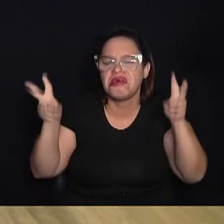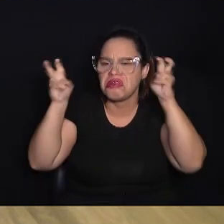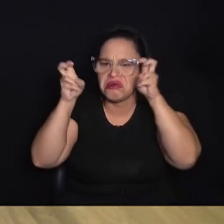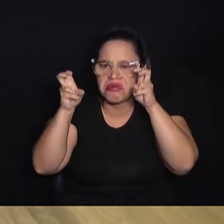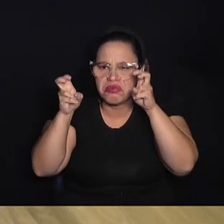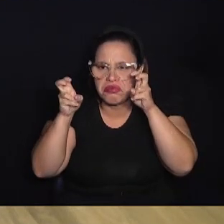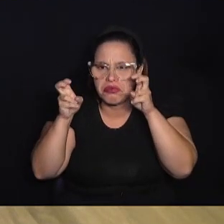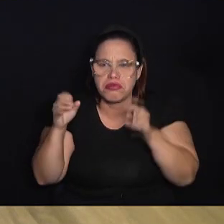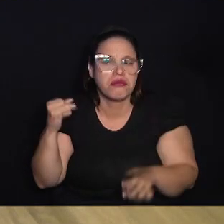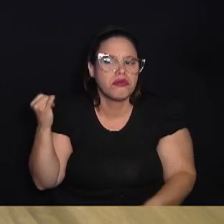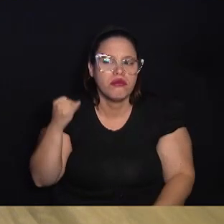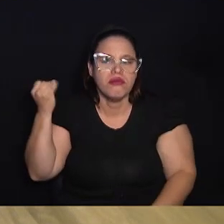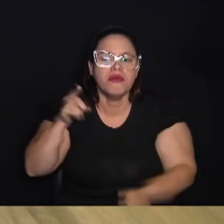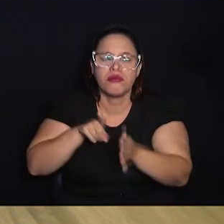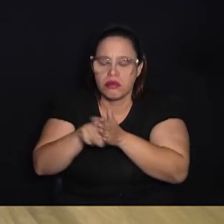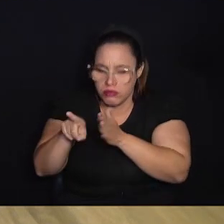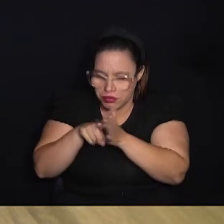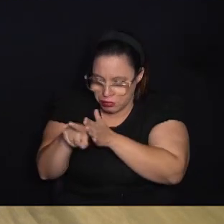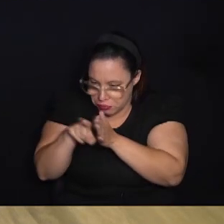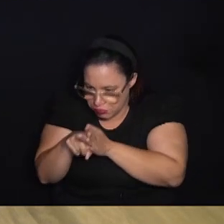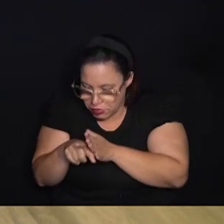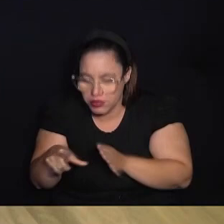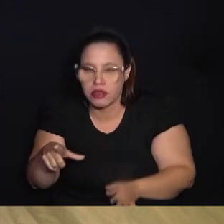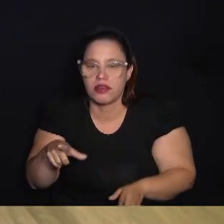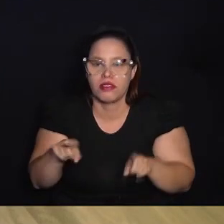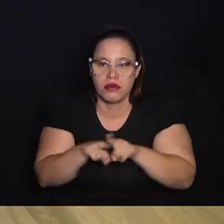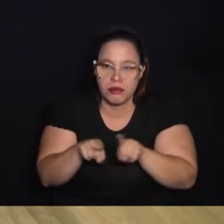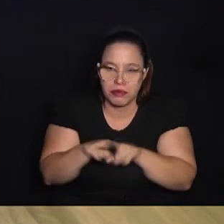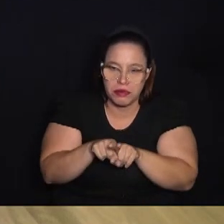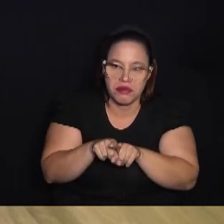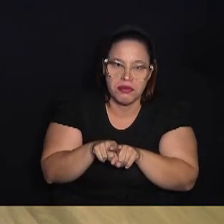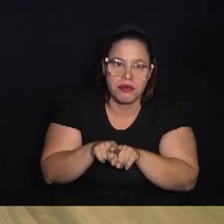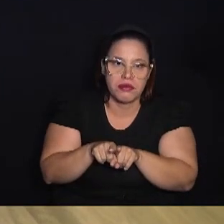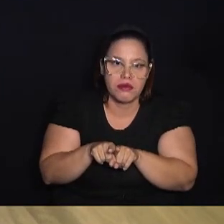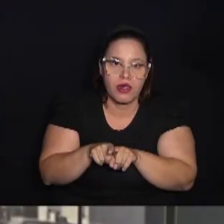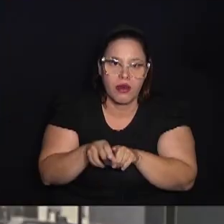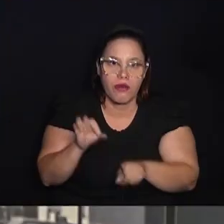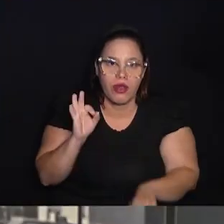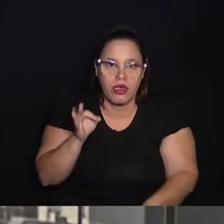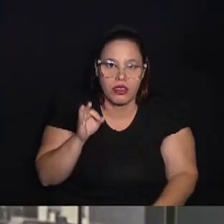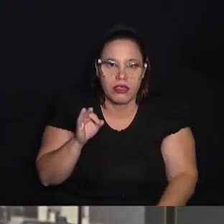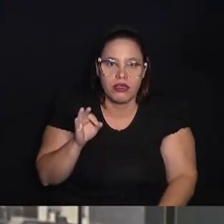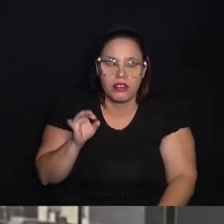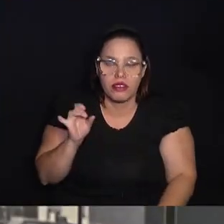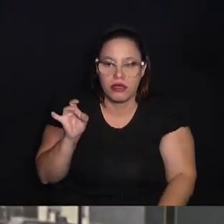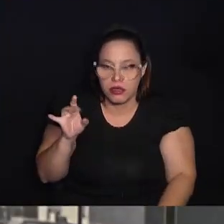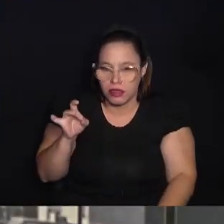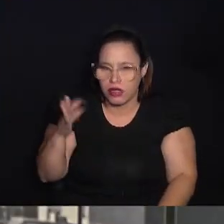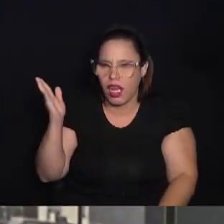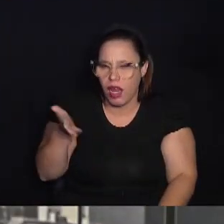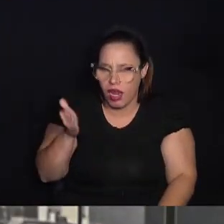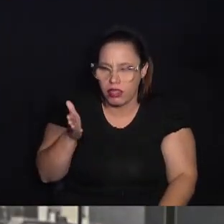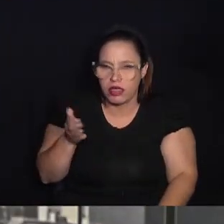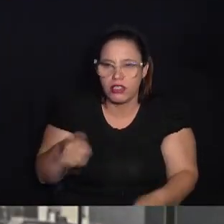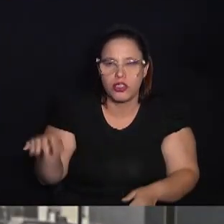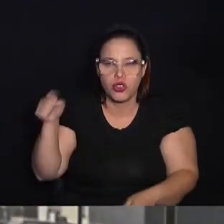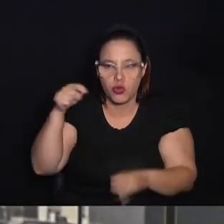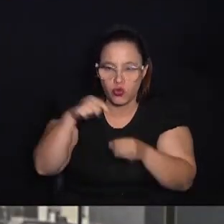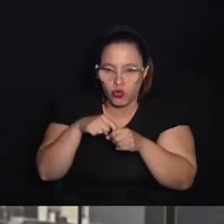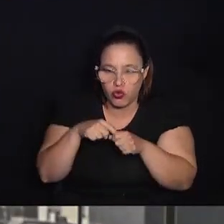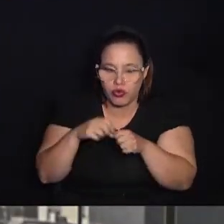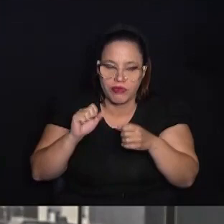tem perguntas aqui para vocês tá bom Claro perfeito vamos lá pessoal já já estamos de volta aqui no